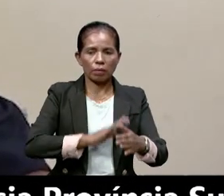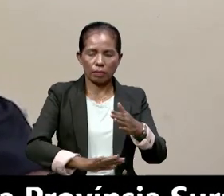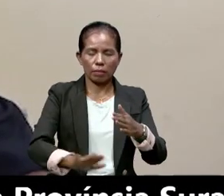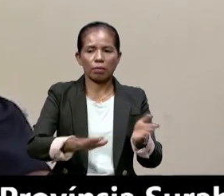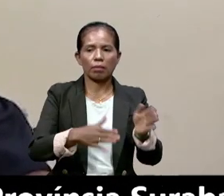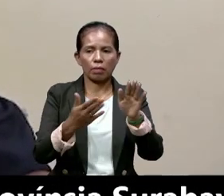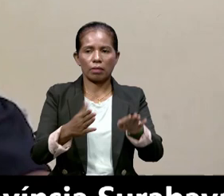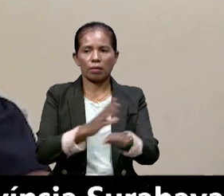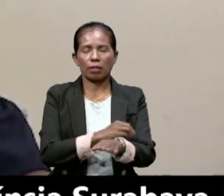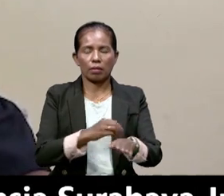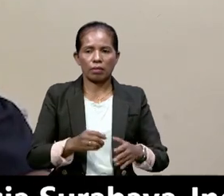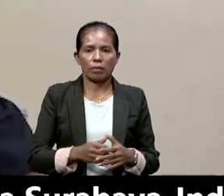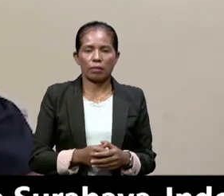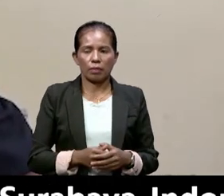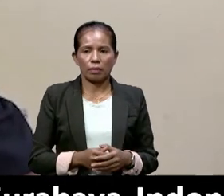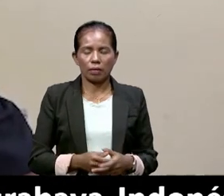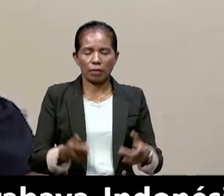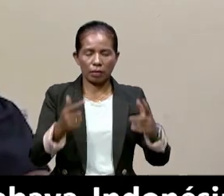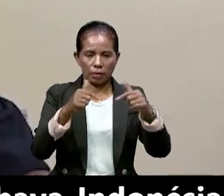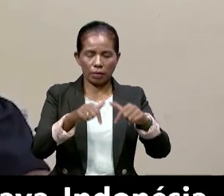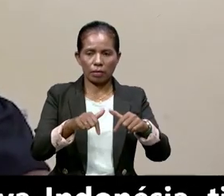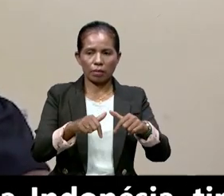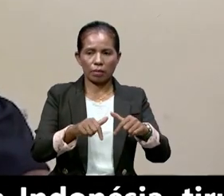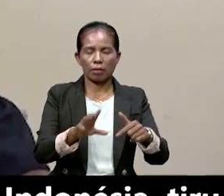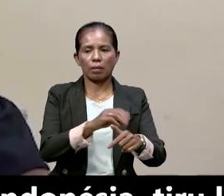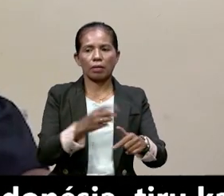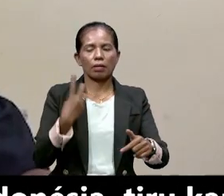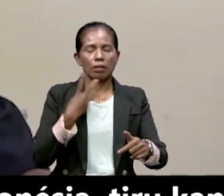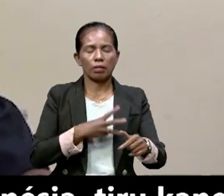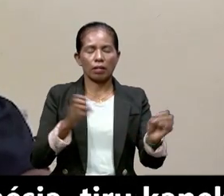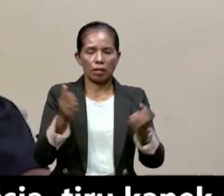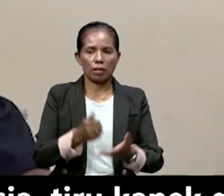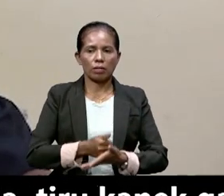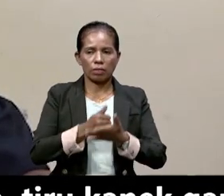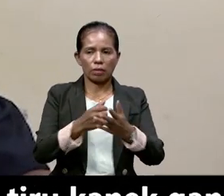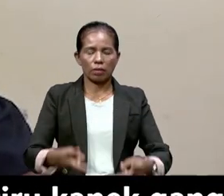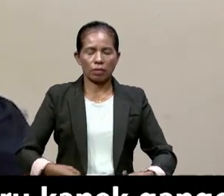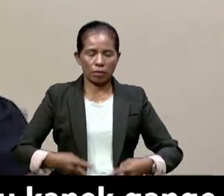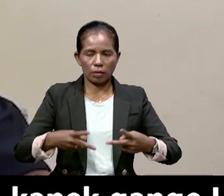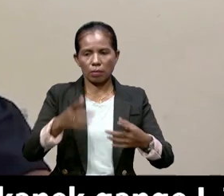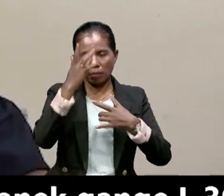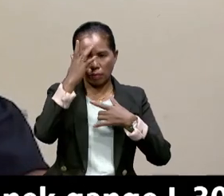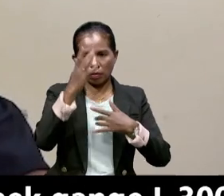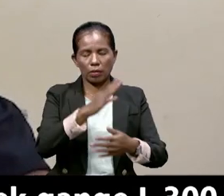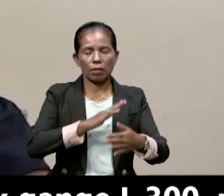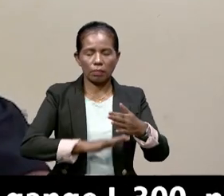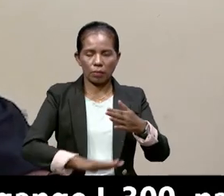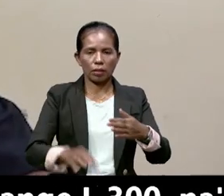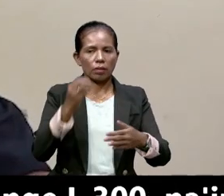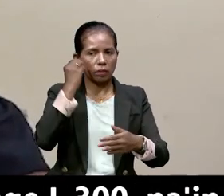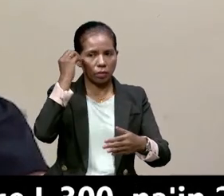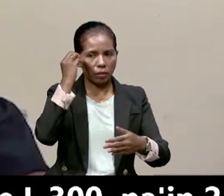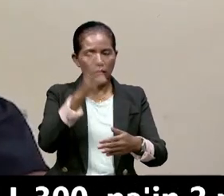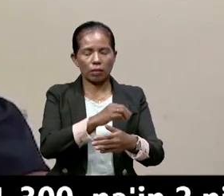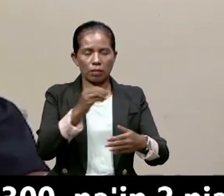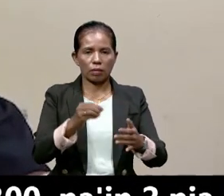ia anemia berat, mas ainda ia ita la consegue salvar a vida. Então, durante a linha, tamo de parto se uma, é uma pé,